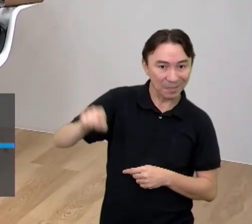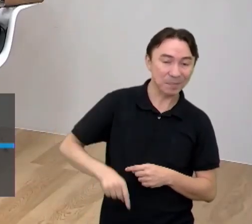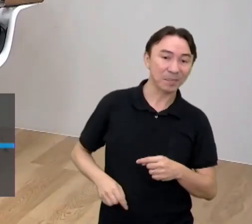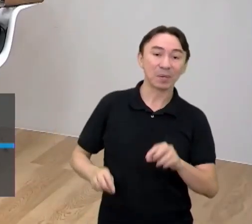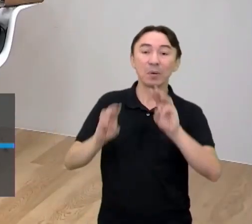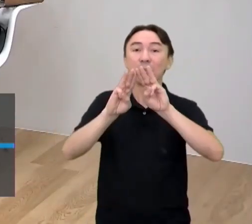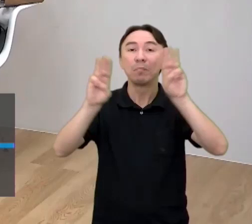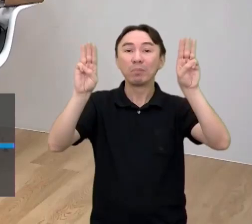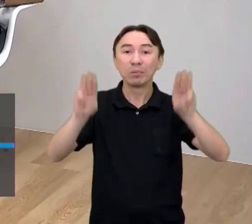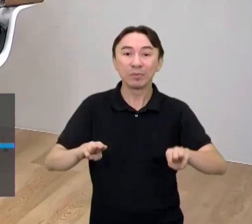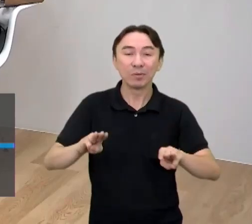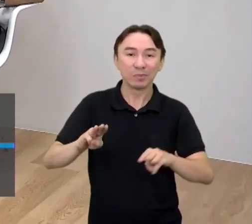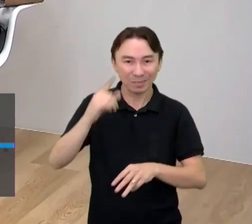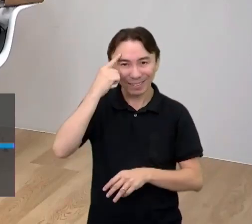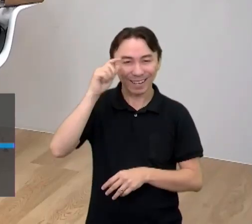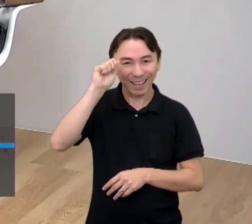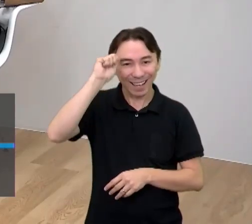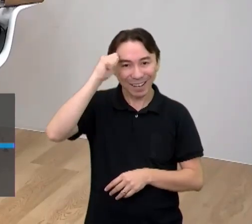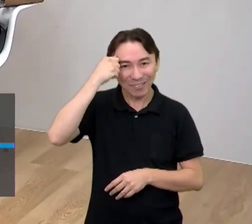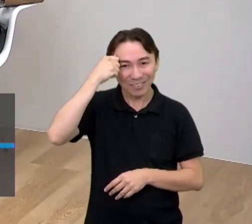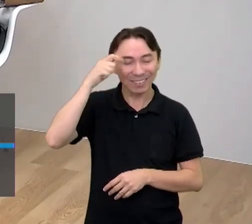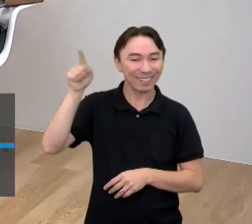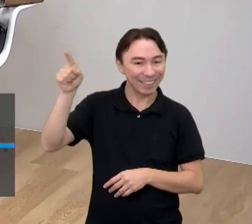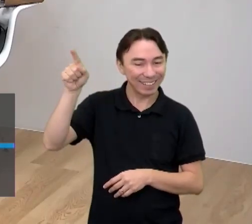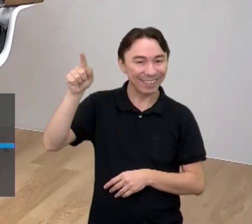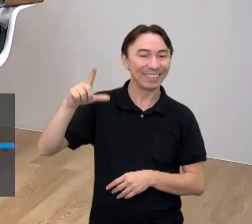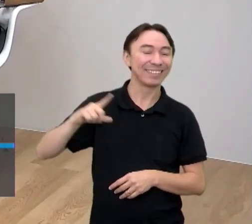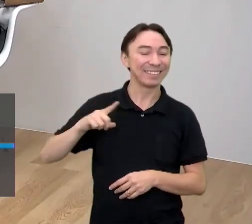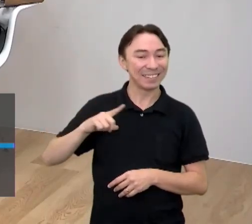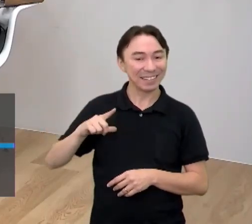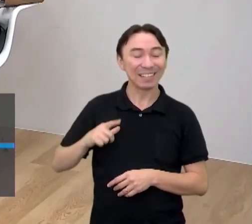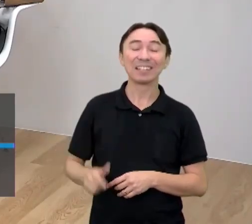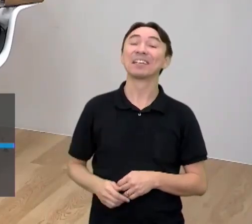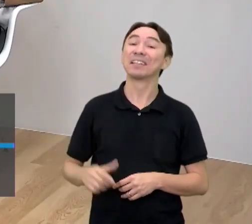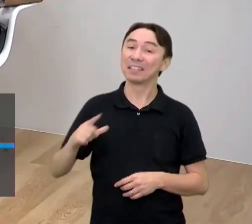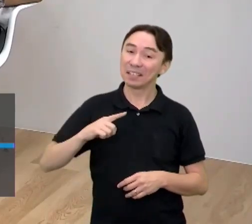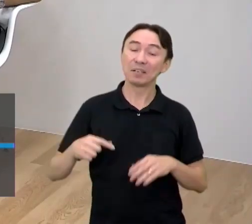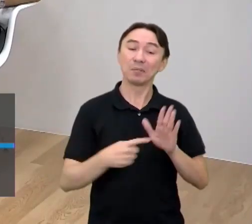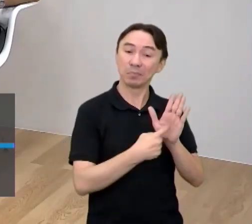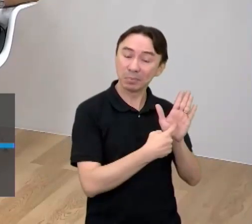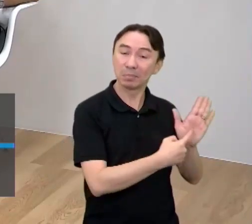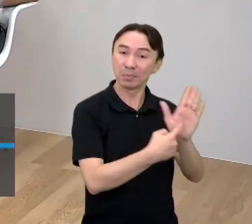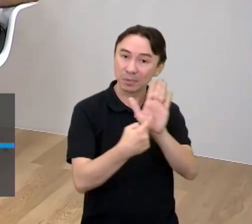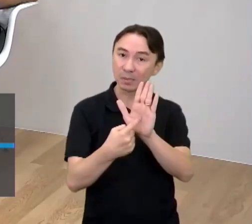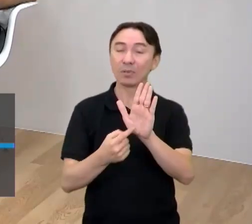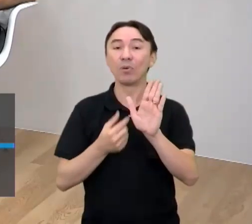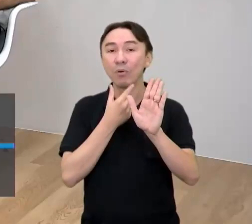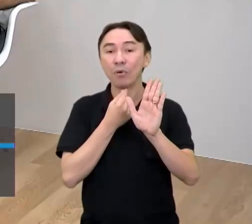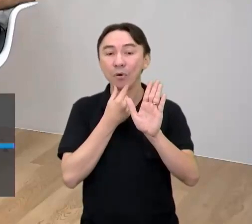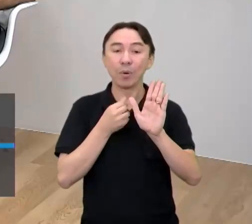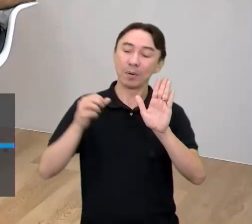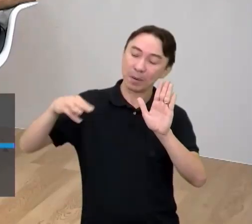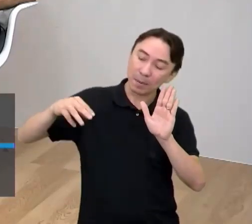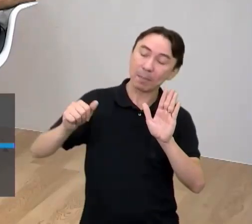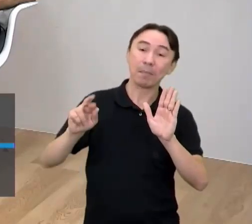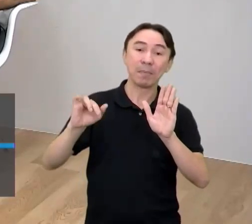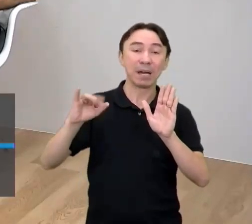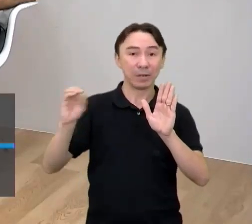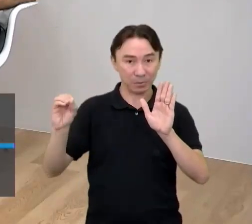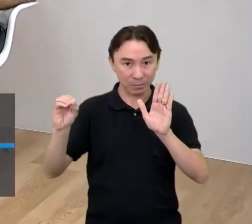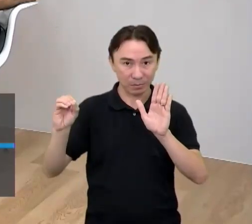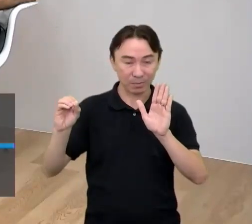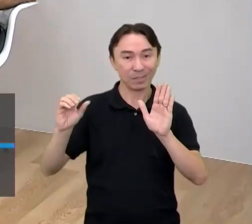Ibirapuera? Ele está com uma exposição muito legal sobre o Mário de Andrade, por causa do modernismo. Um dos pais do modernismo foi o Mário